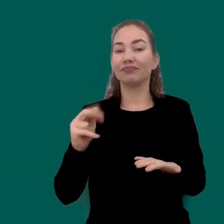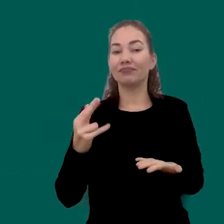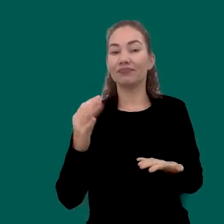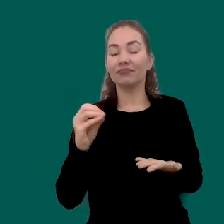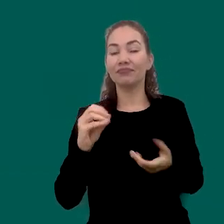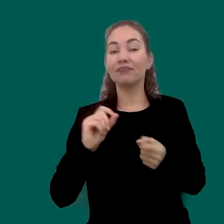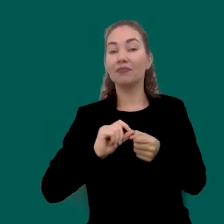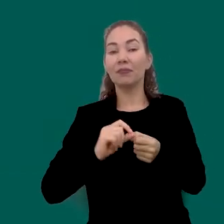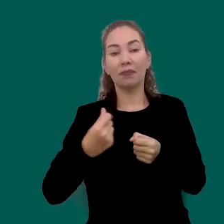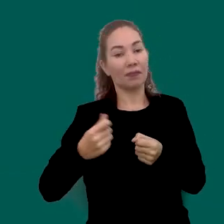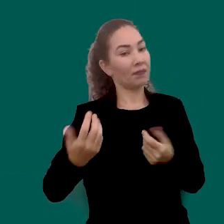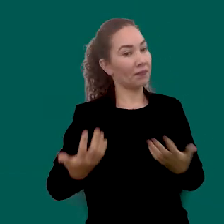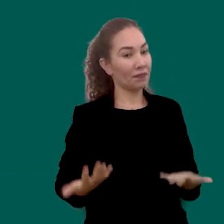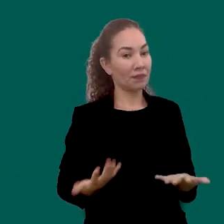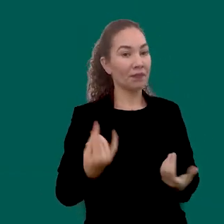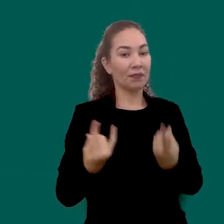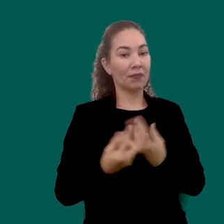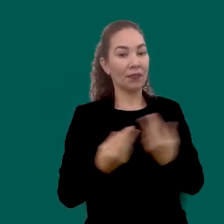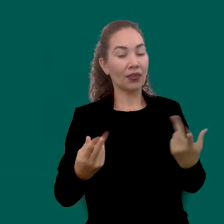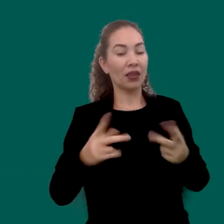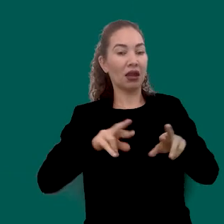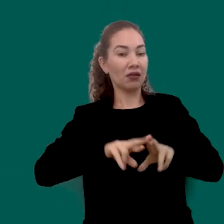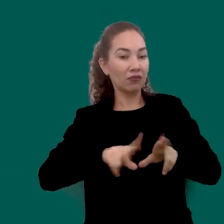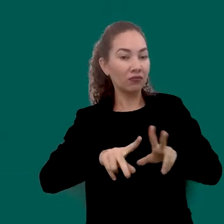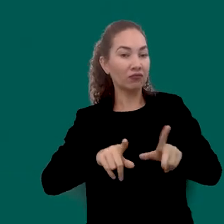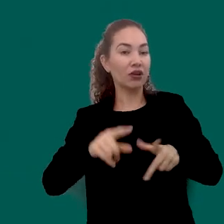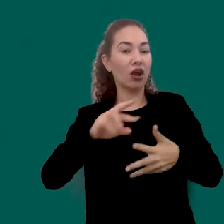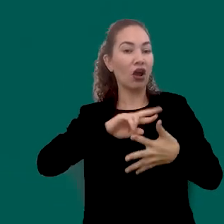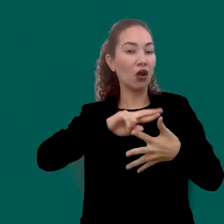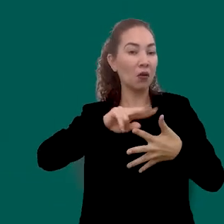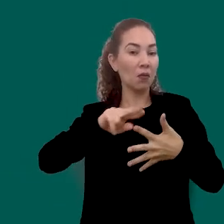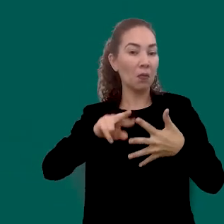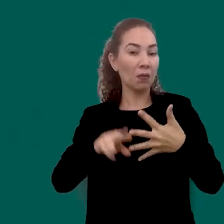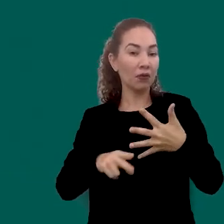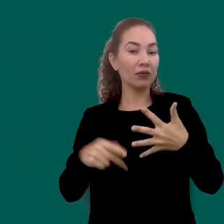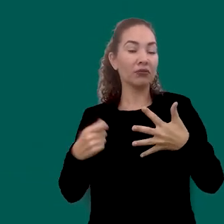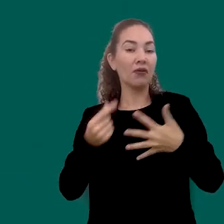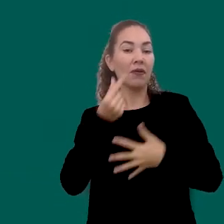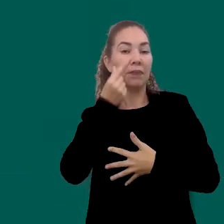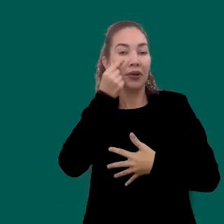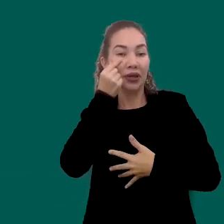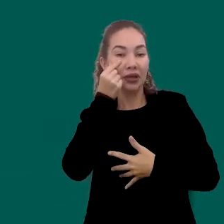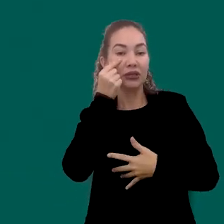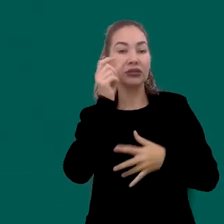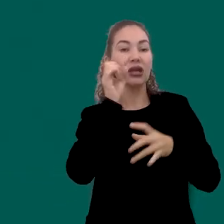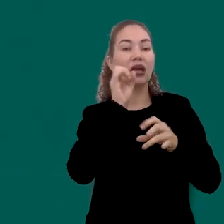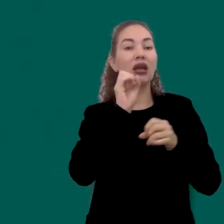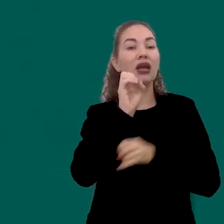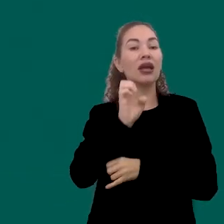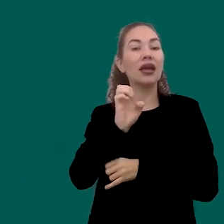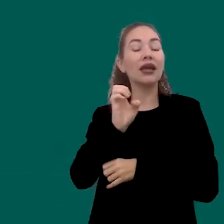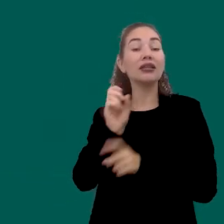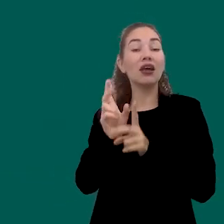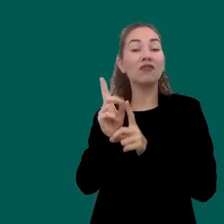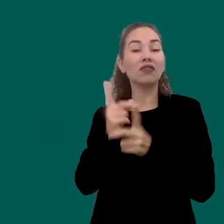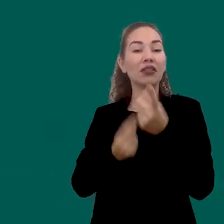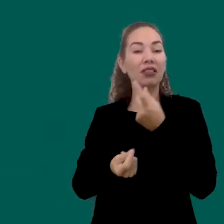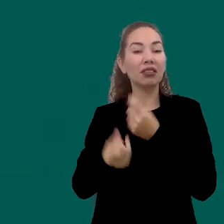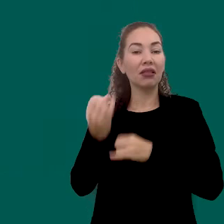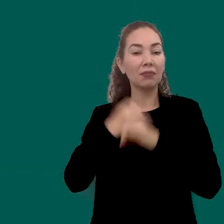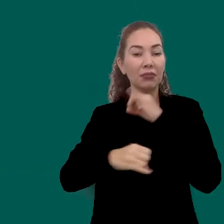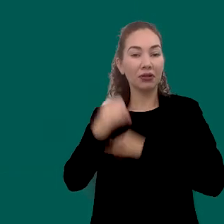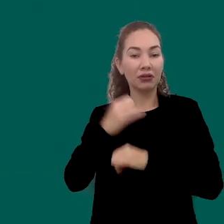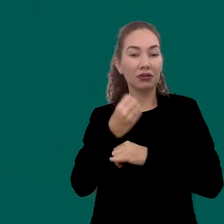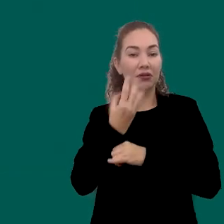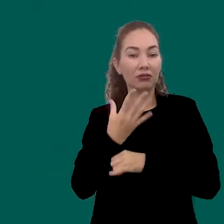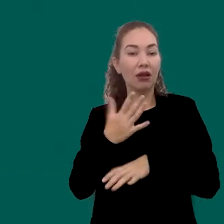que o Cássio vem fazendo. Diferenciação no digital, presença, ter um e-commerce estruturado para poder atender